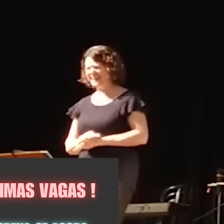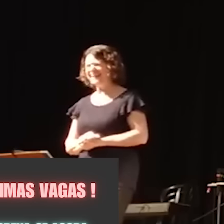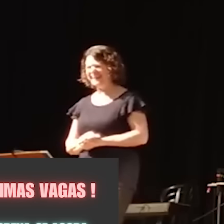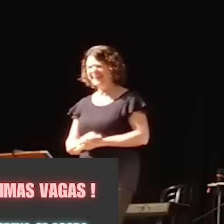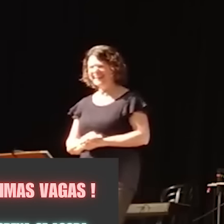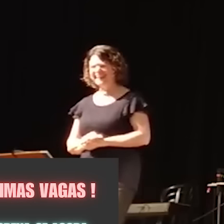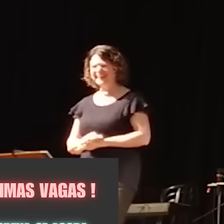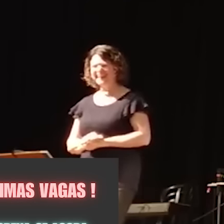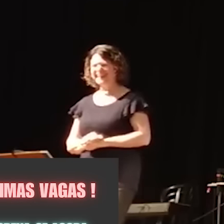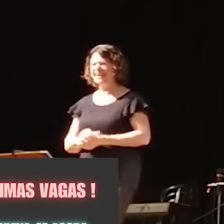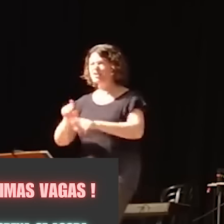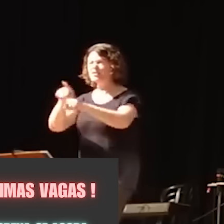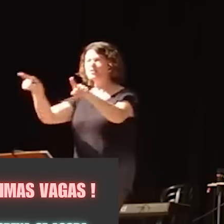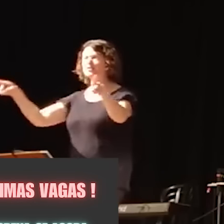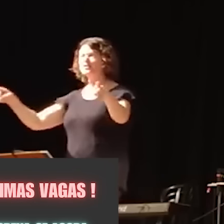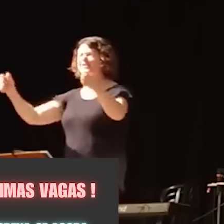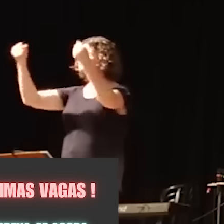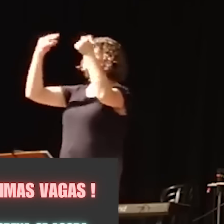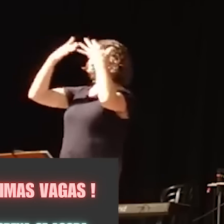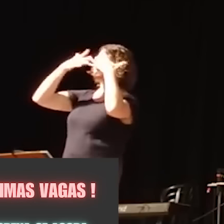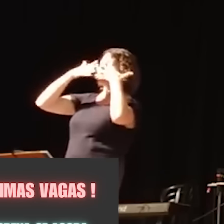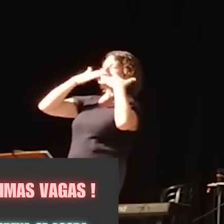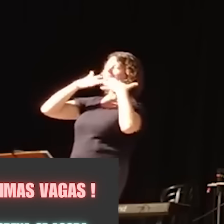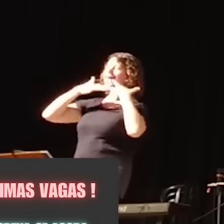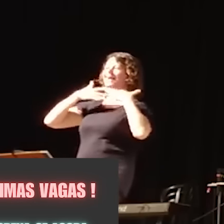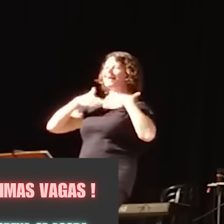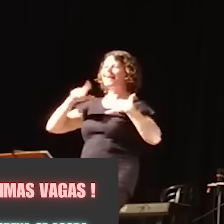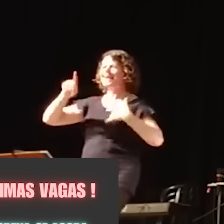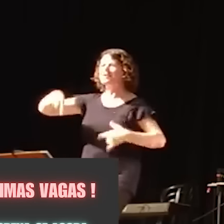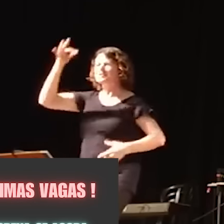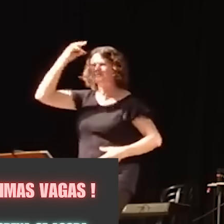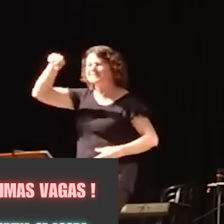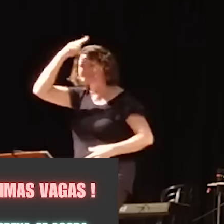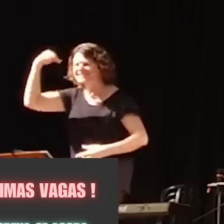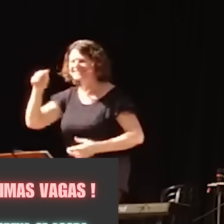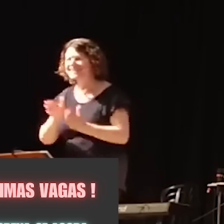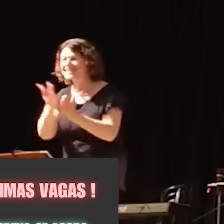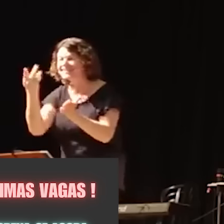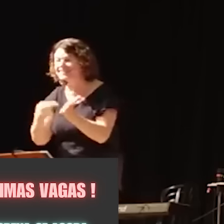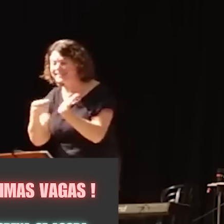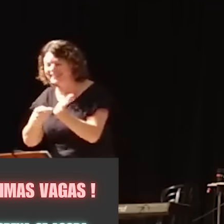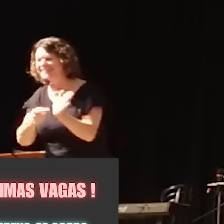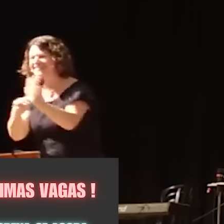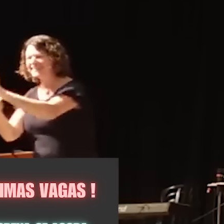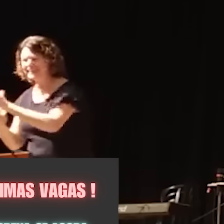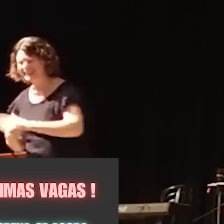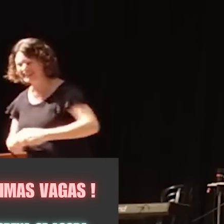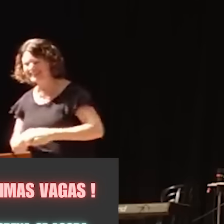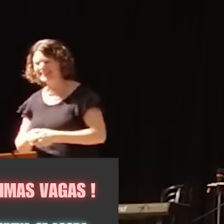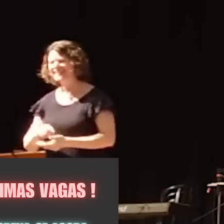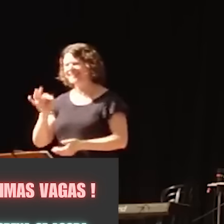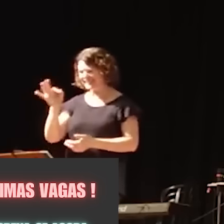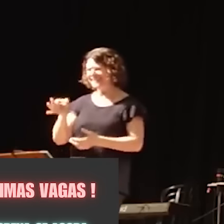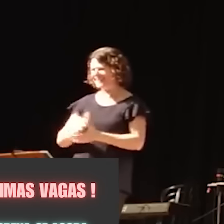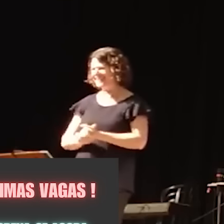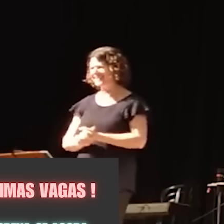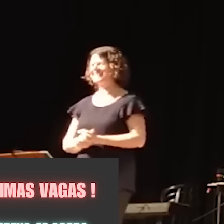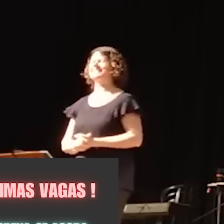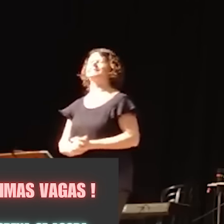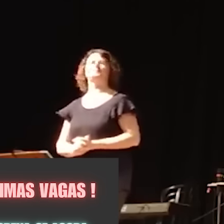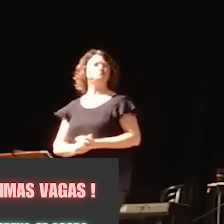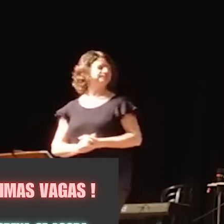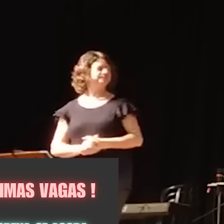pelo óleo do Espírito Santo de Deus dizendo não é Bíblia que tá dizendo isso é a verdadeiri tirarte a